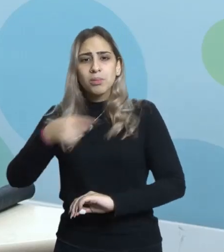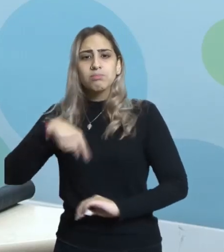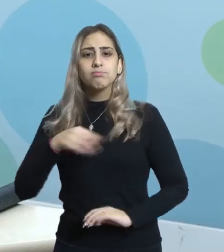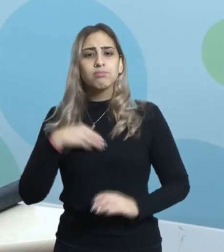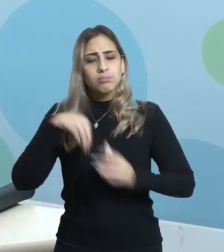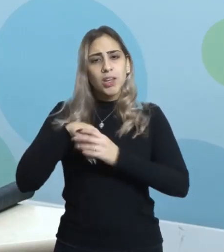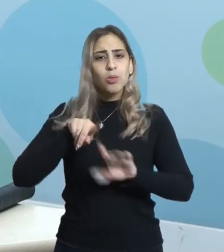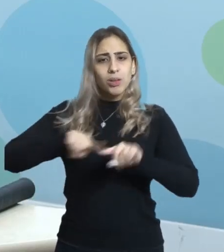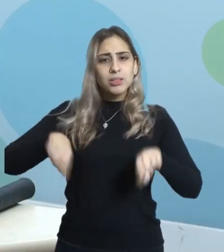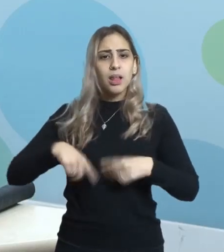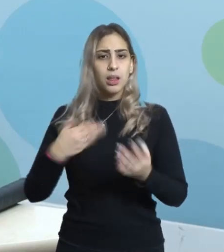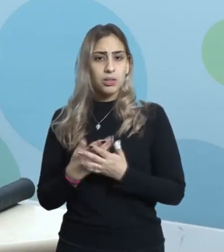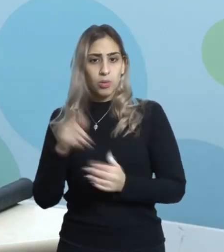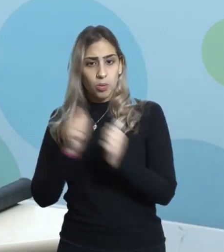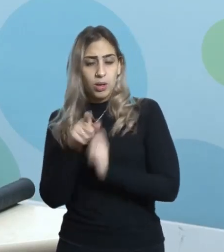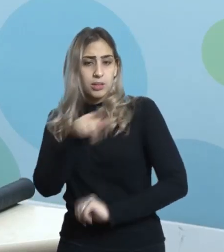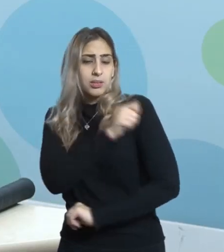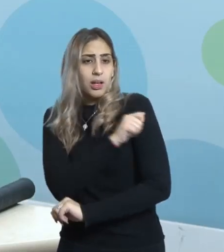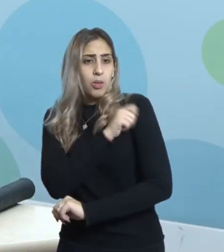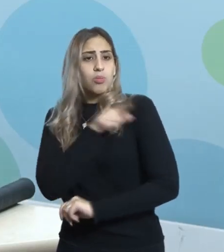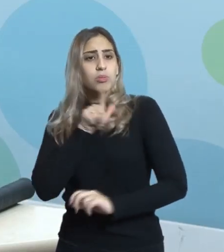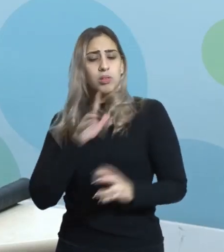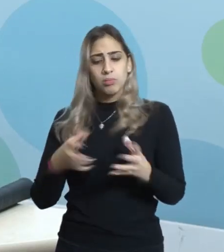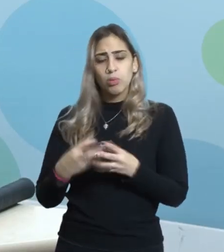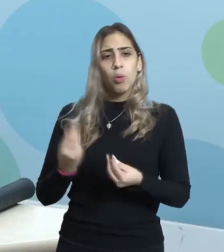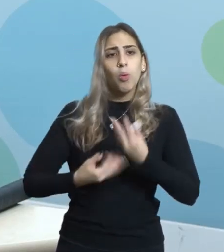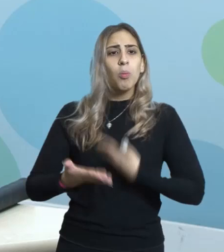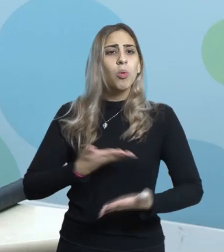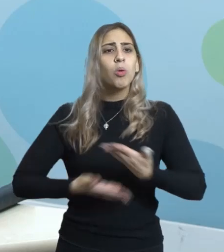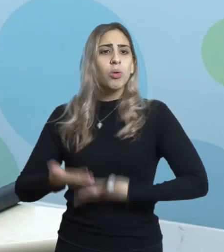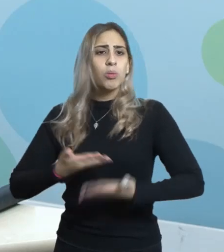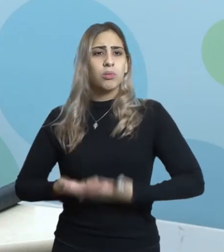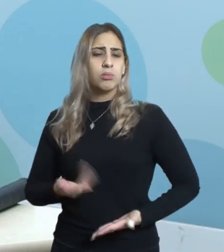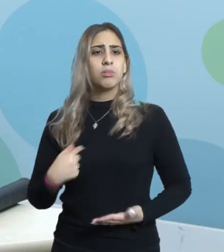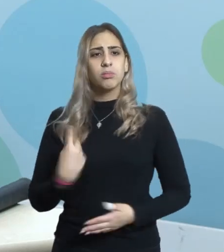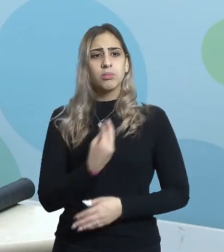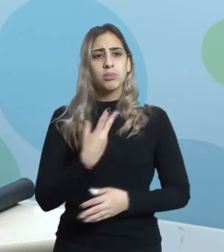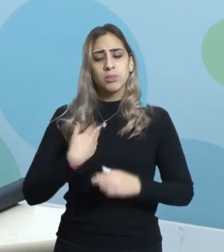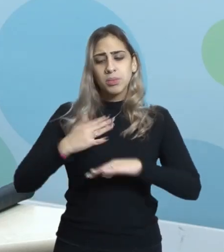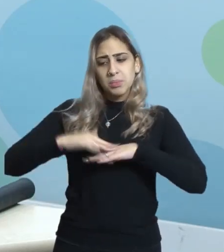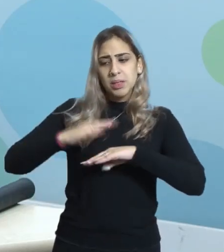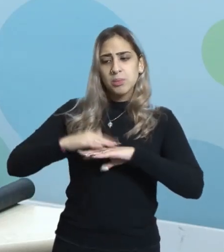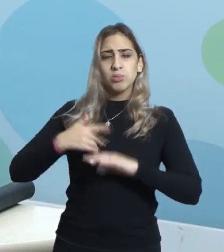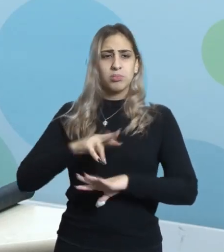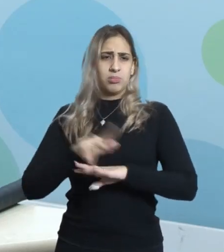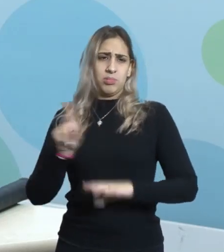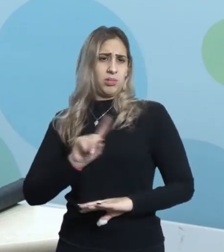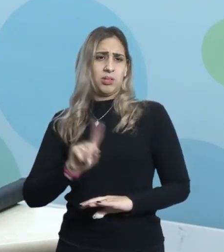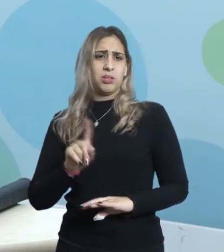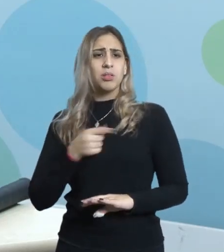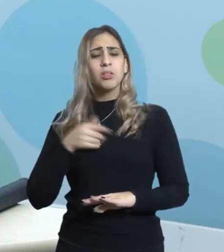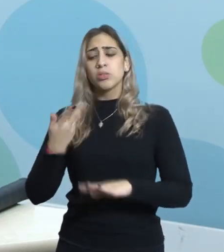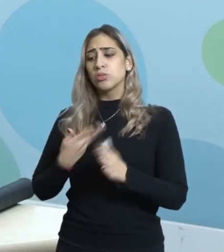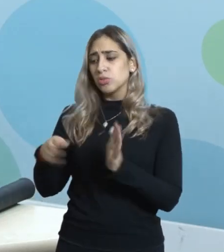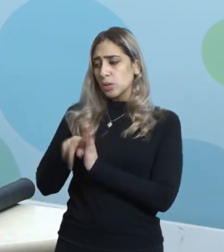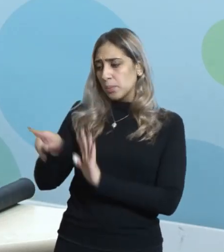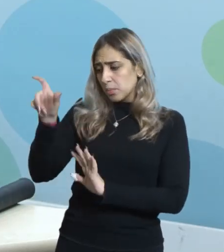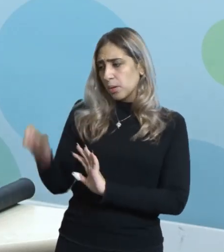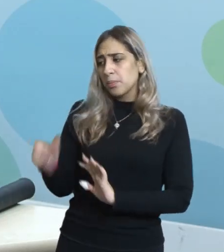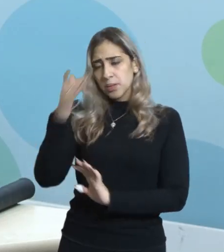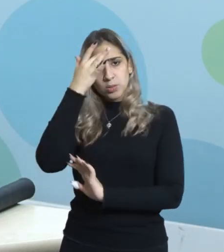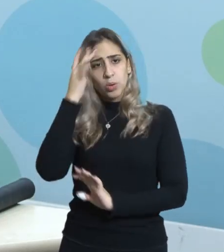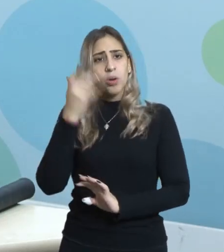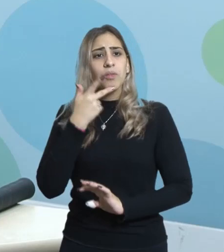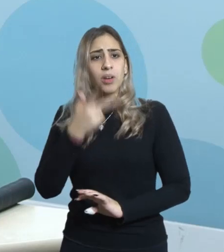da sala de aula com esses alunos, vocês não vão saber como lidar, aí vocês ficam cheios de mimos e mimimi e tal. Não, chega pro estudante e fala,